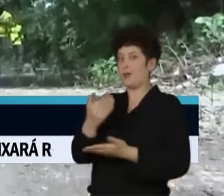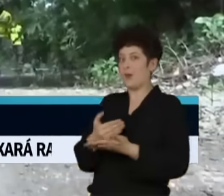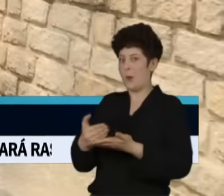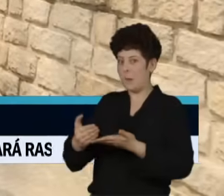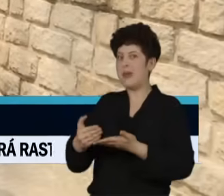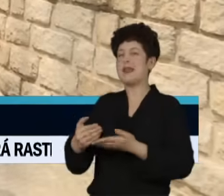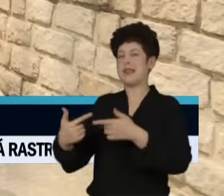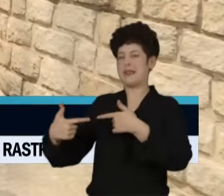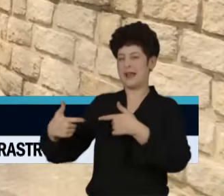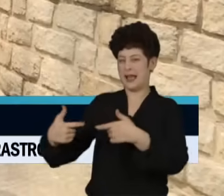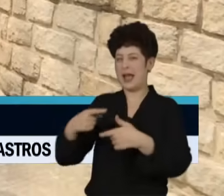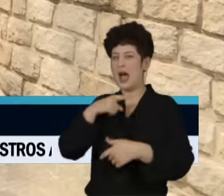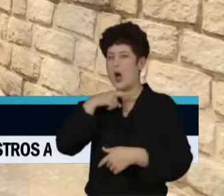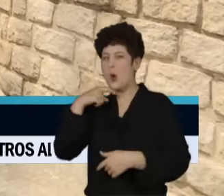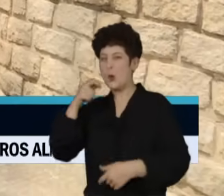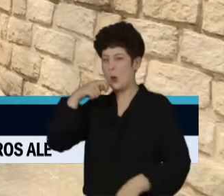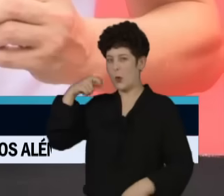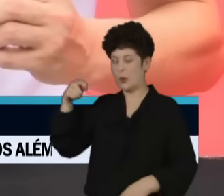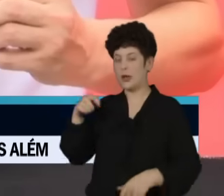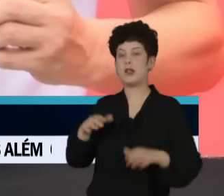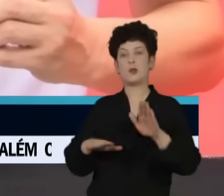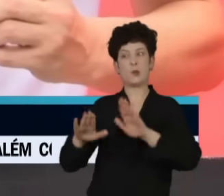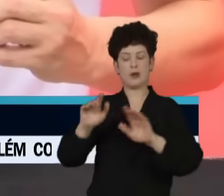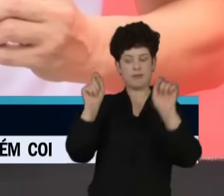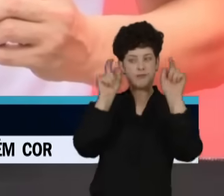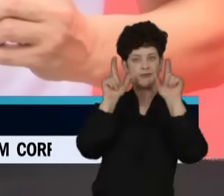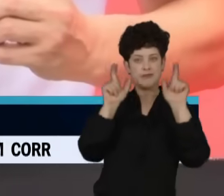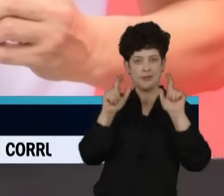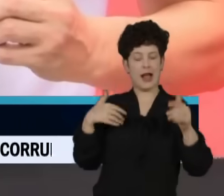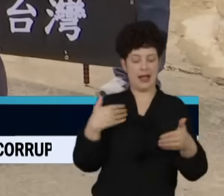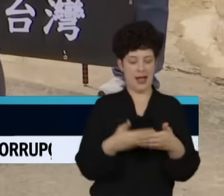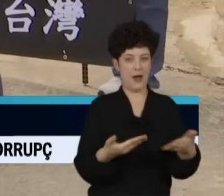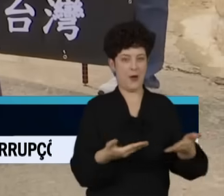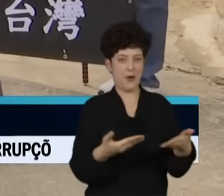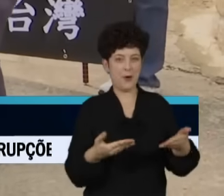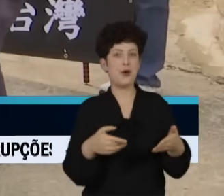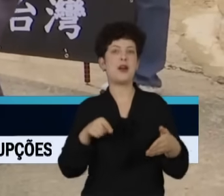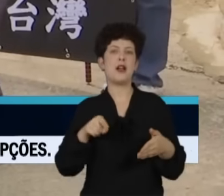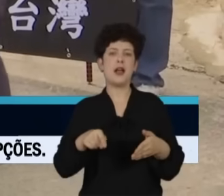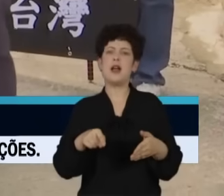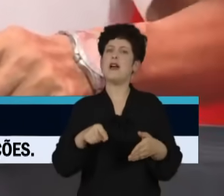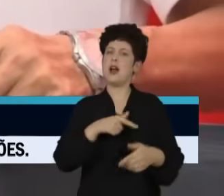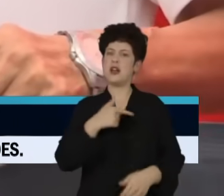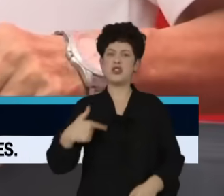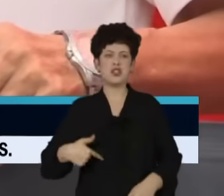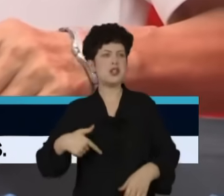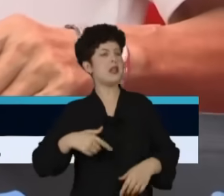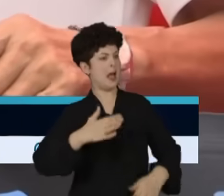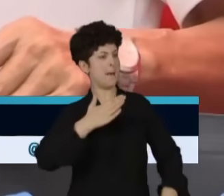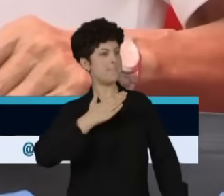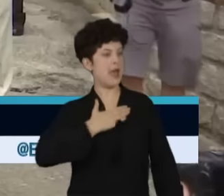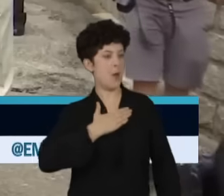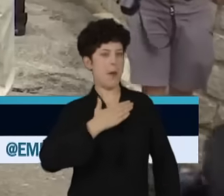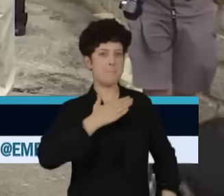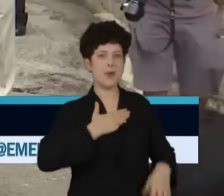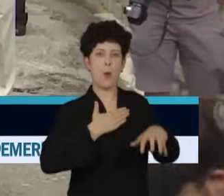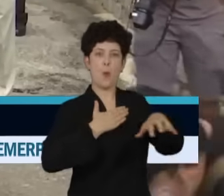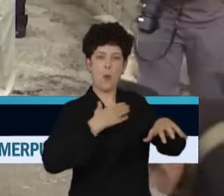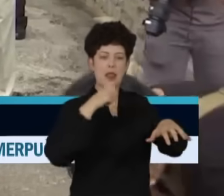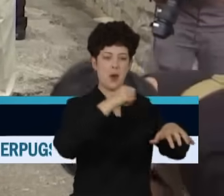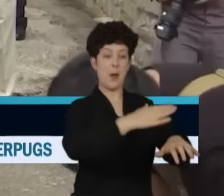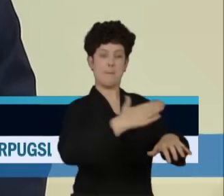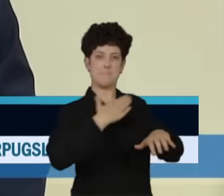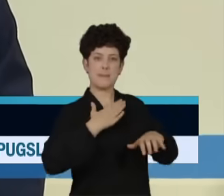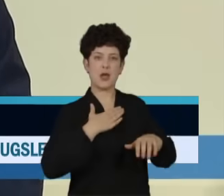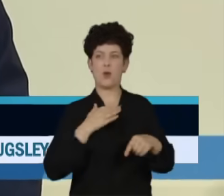Ucrânia. A China reivindica Taiwan como parte de seu território e classificou a visita da deputada democrata como uma